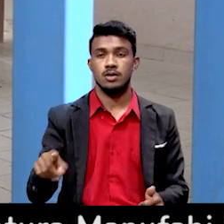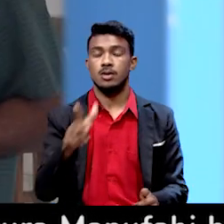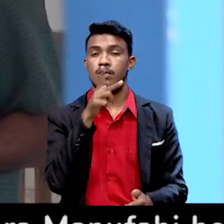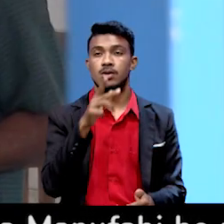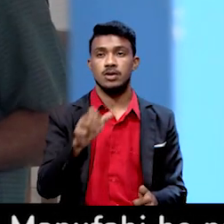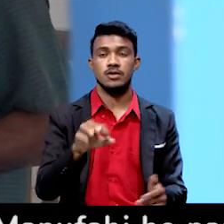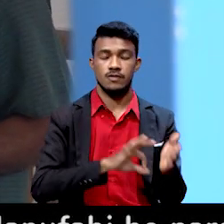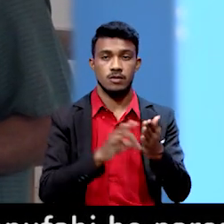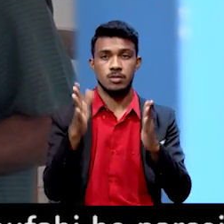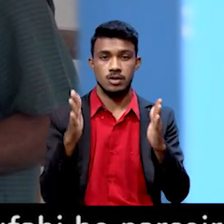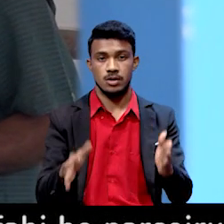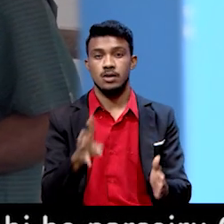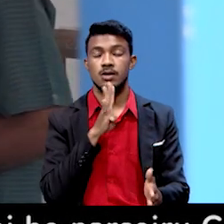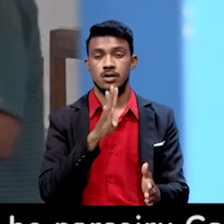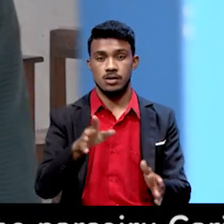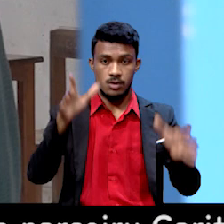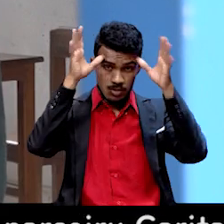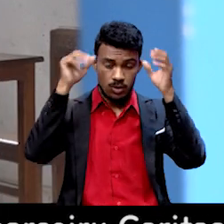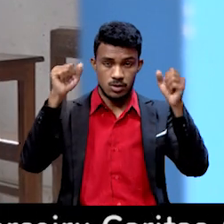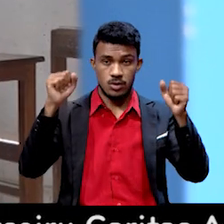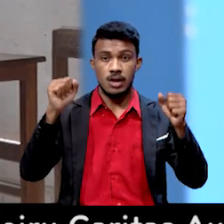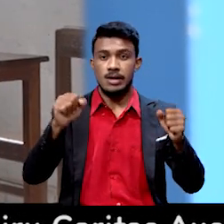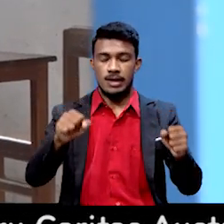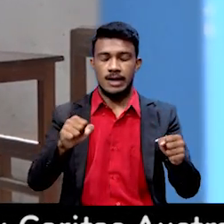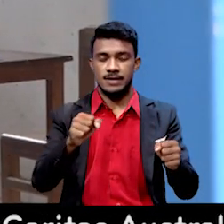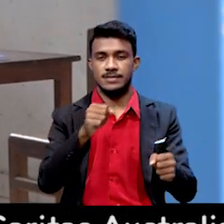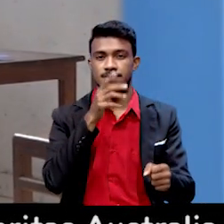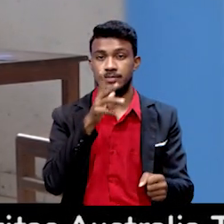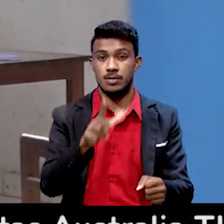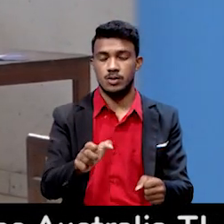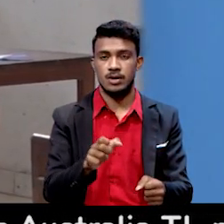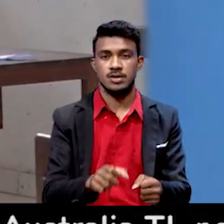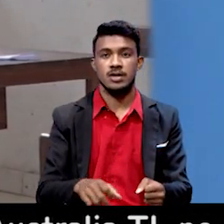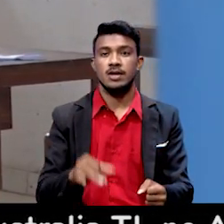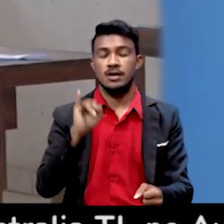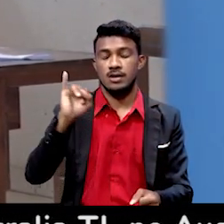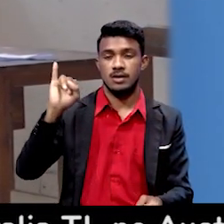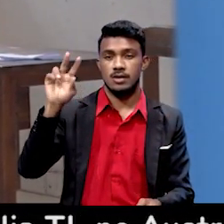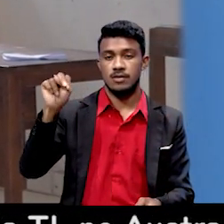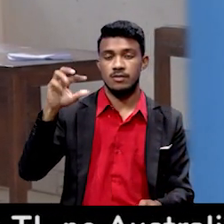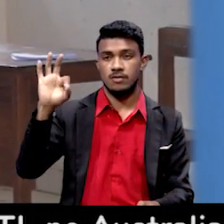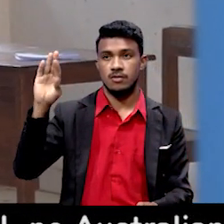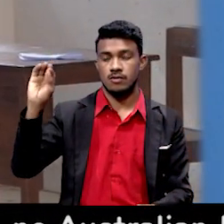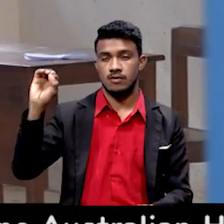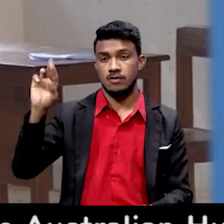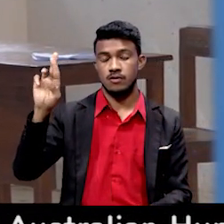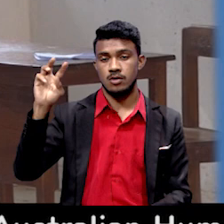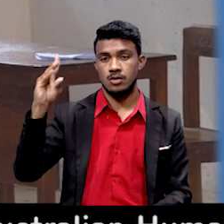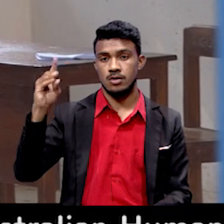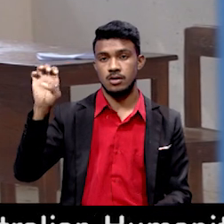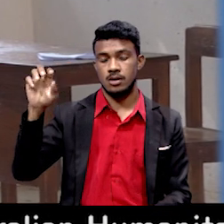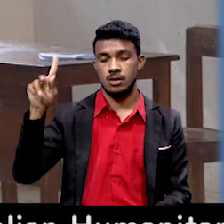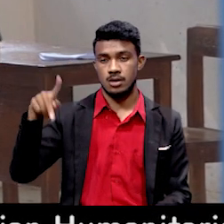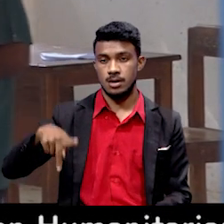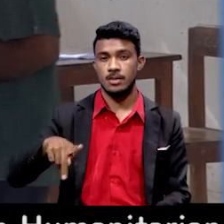português, né? Governo foi uma que implementa, lhe usa em Fordepe no programa, no IHA formação na linha português, ida, né? Mas